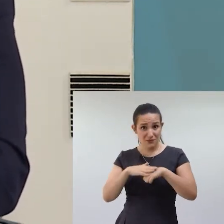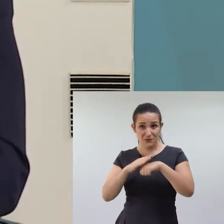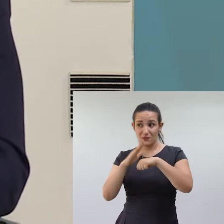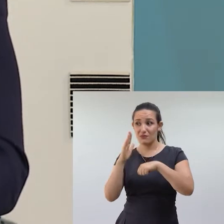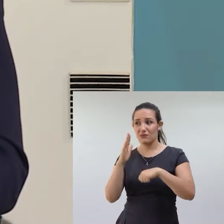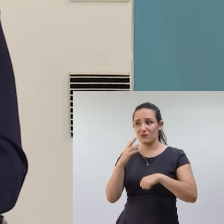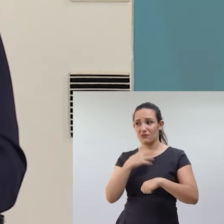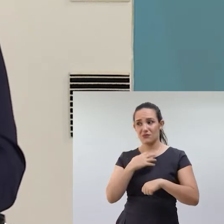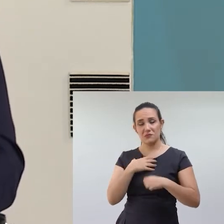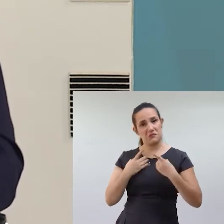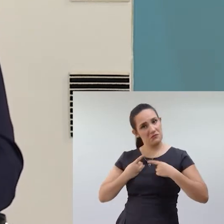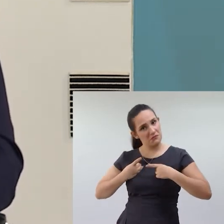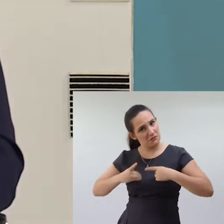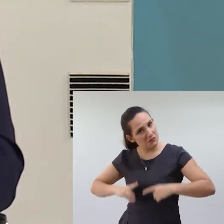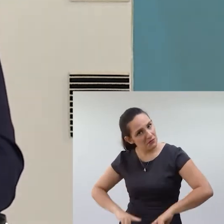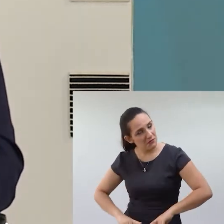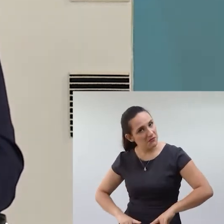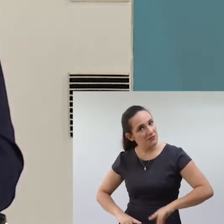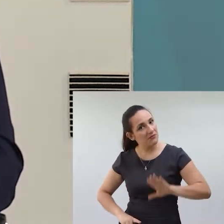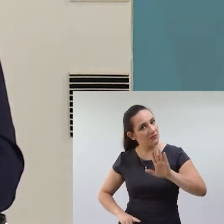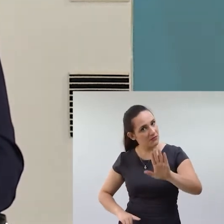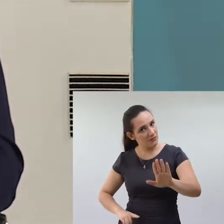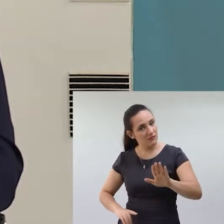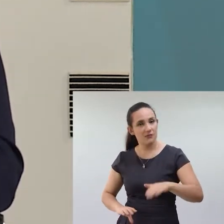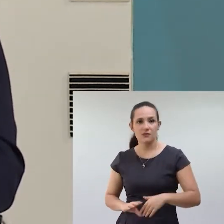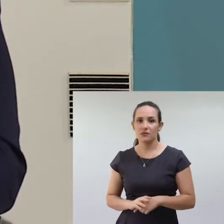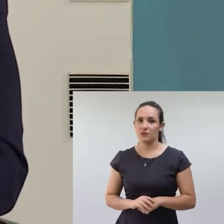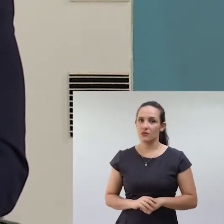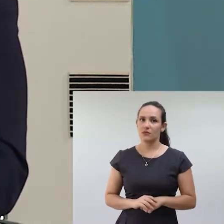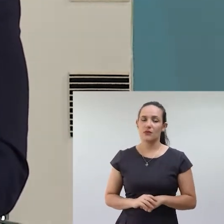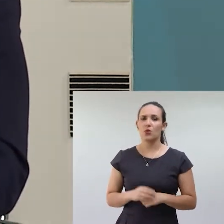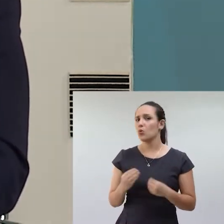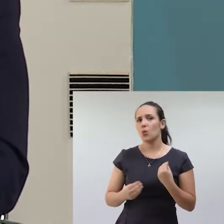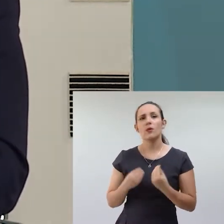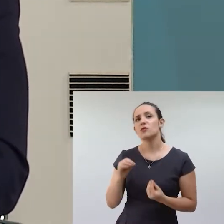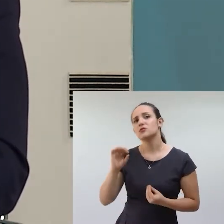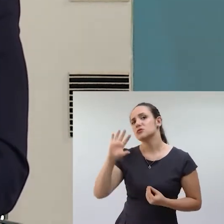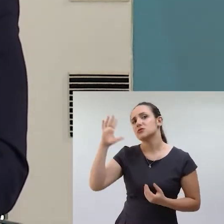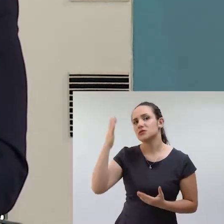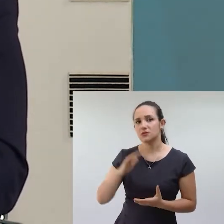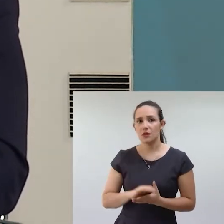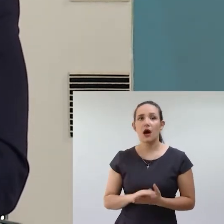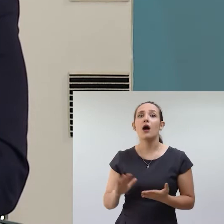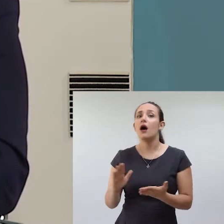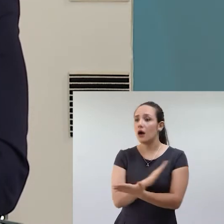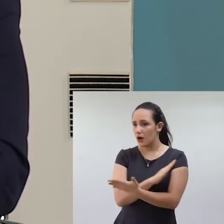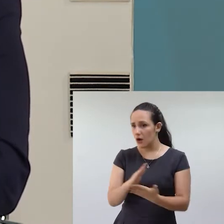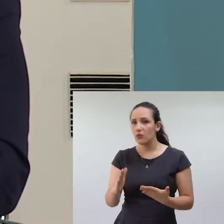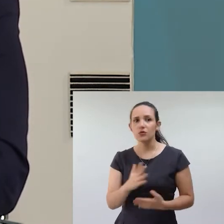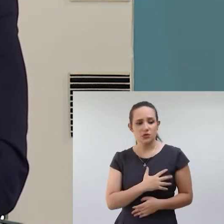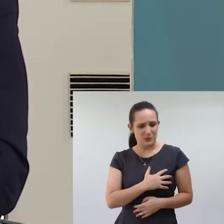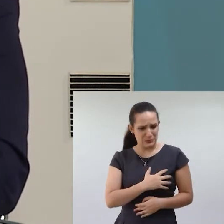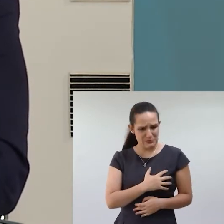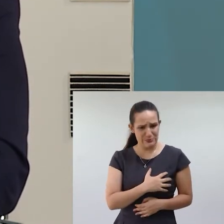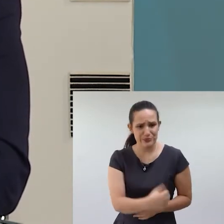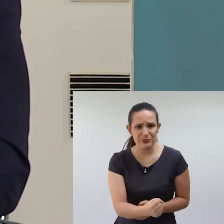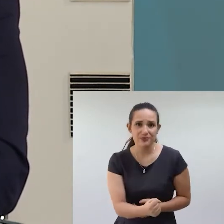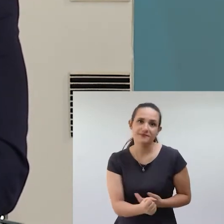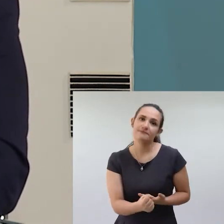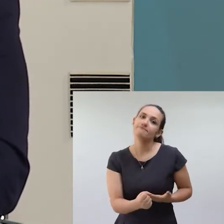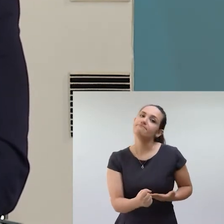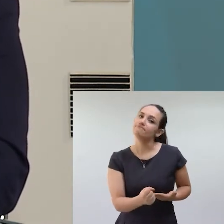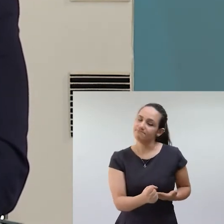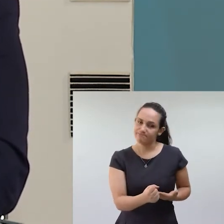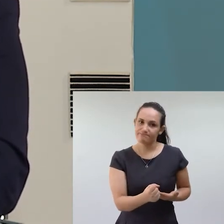pessoas acometidas pela depressão. E muitas delas até vieram a cometer o